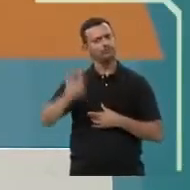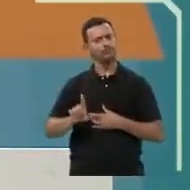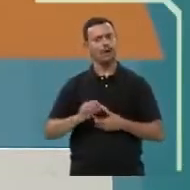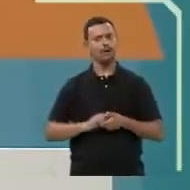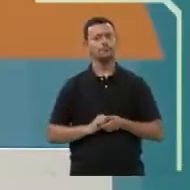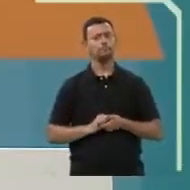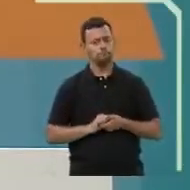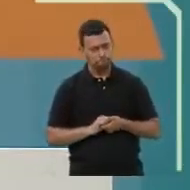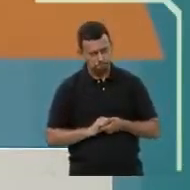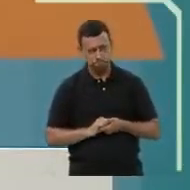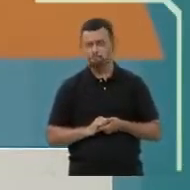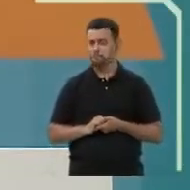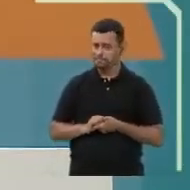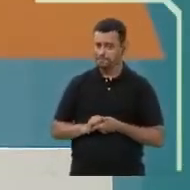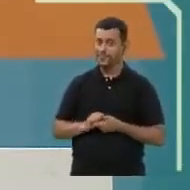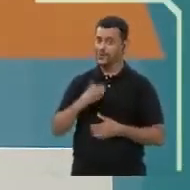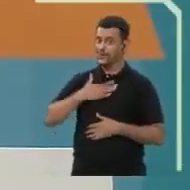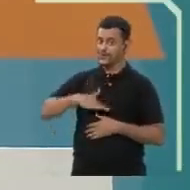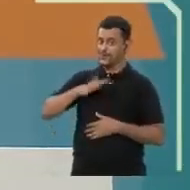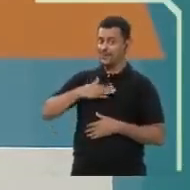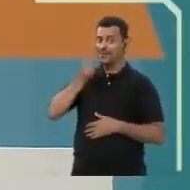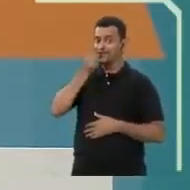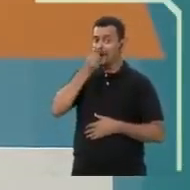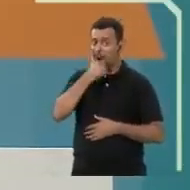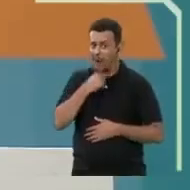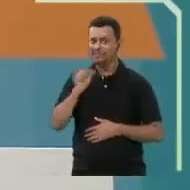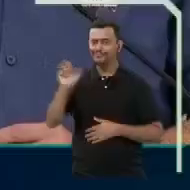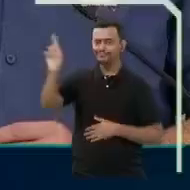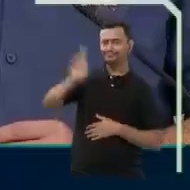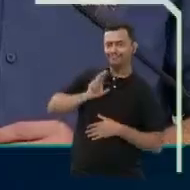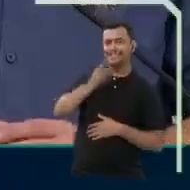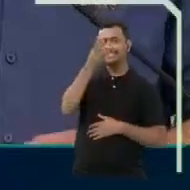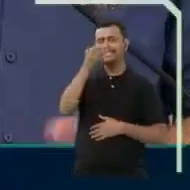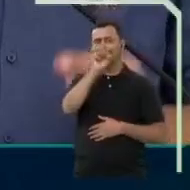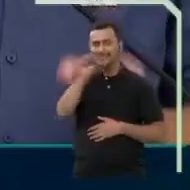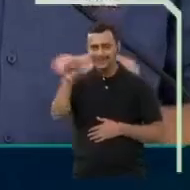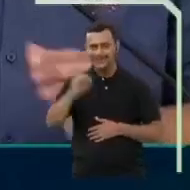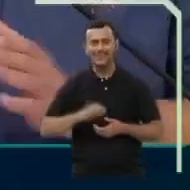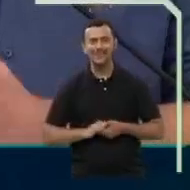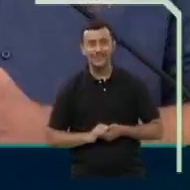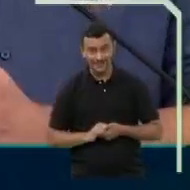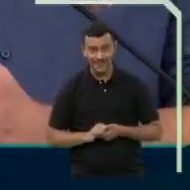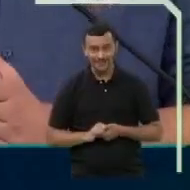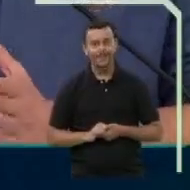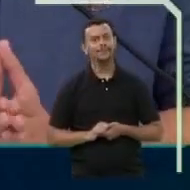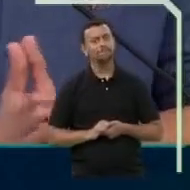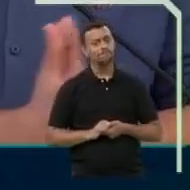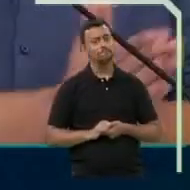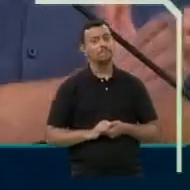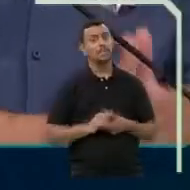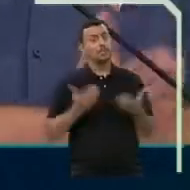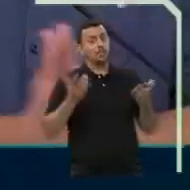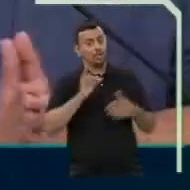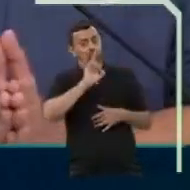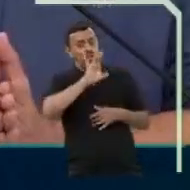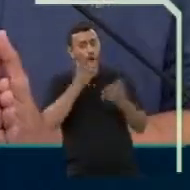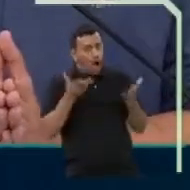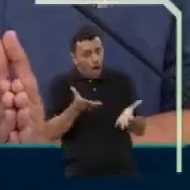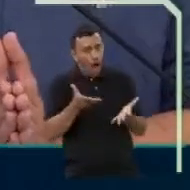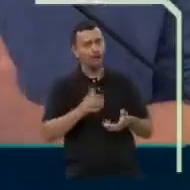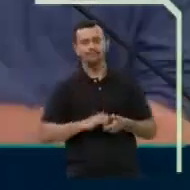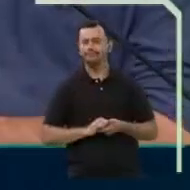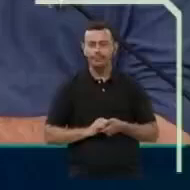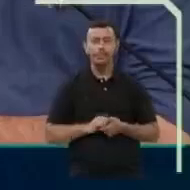tranquilo, Boulos. A sua réplica, 30 segundos. Olha, mais do que isso, nós precisamos ter lado